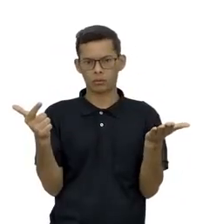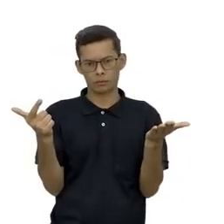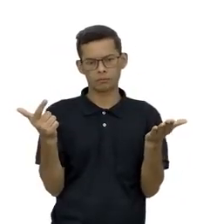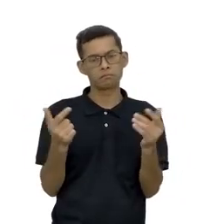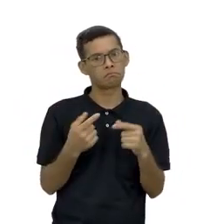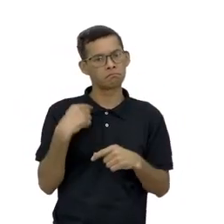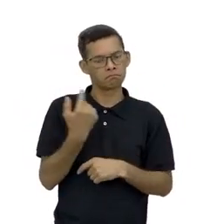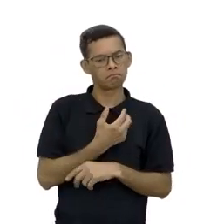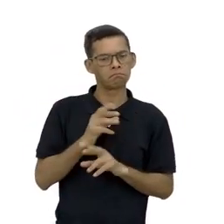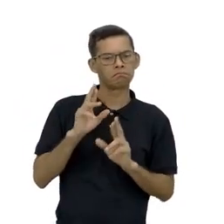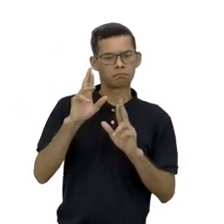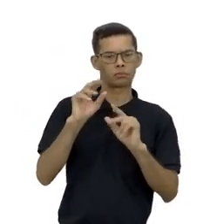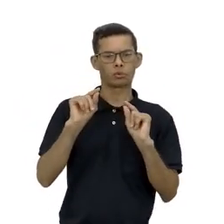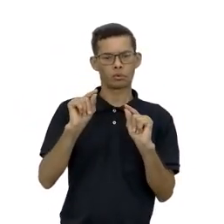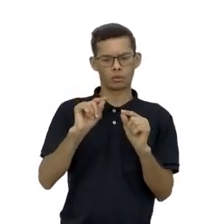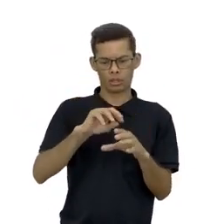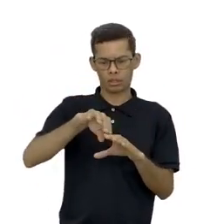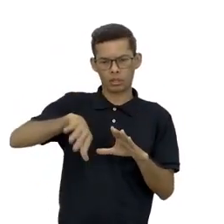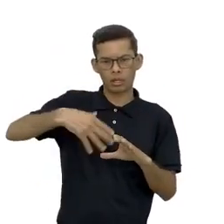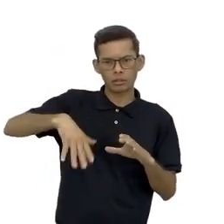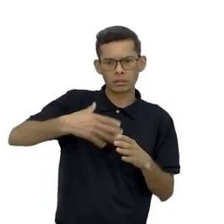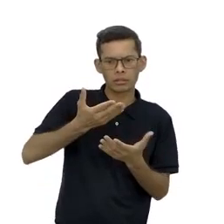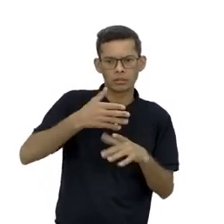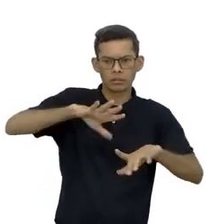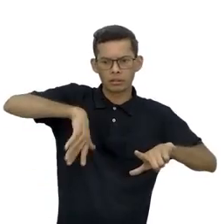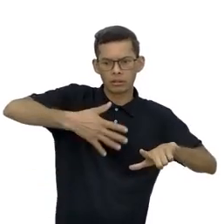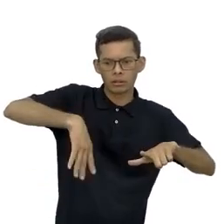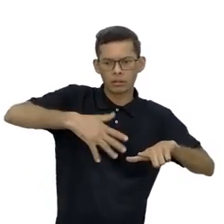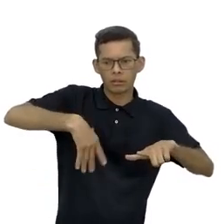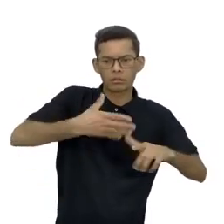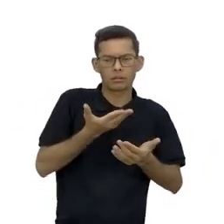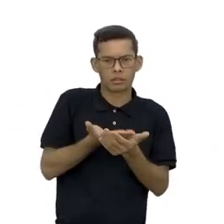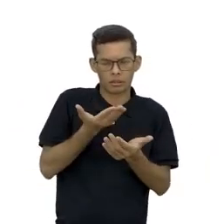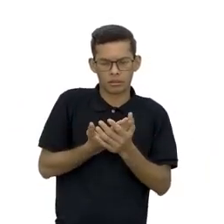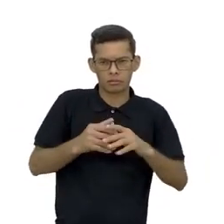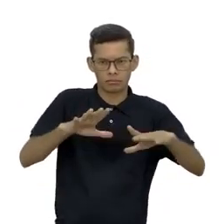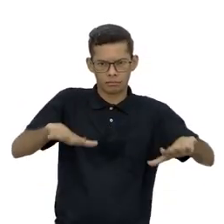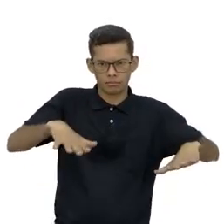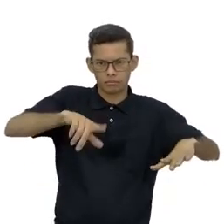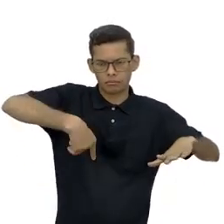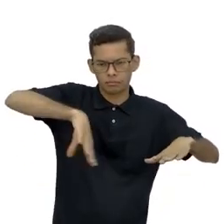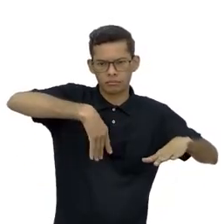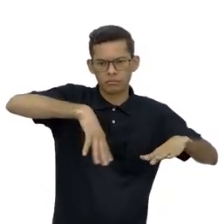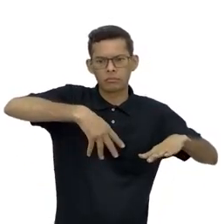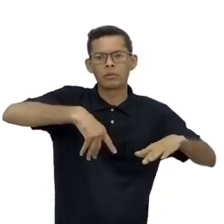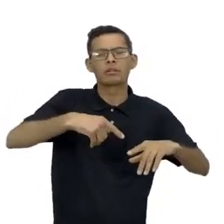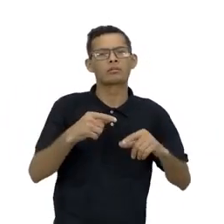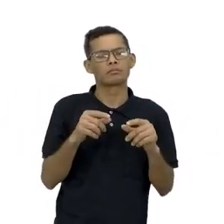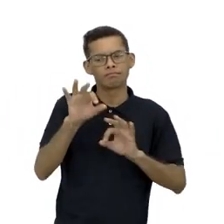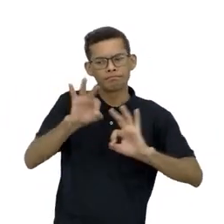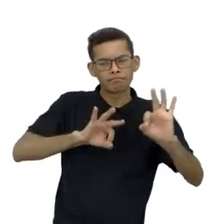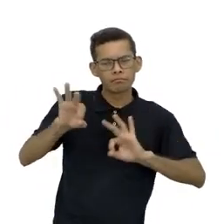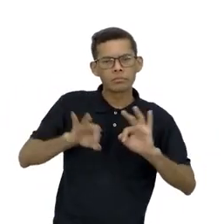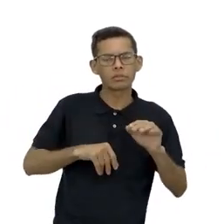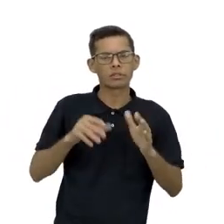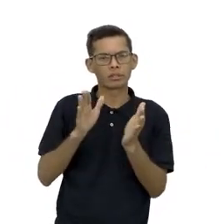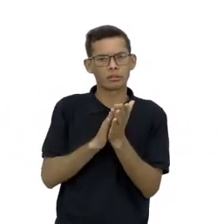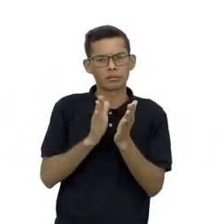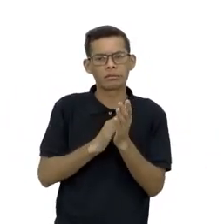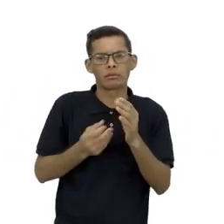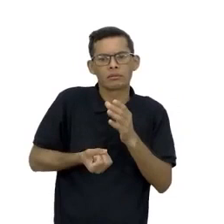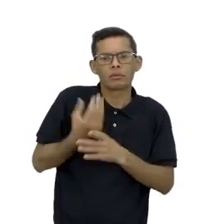seja desenvolvida em sala de aula uma situação semelhante à prática social de planejar e produzir